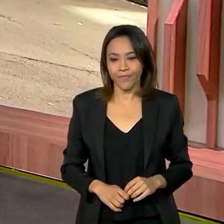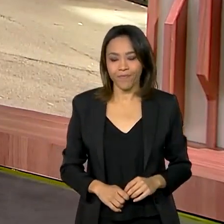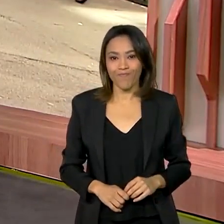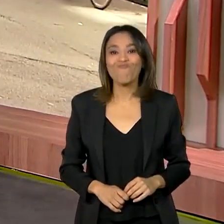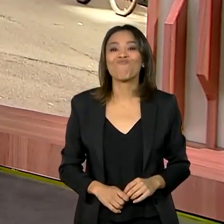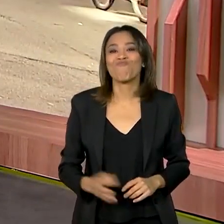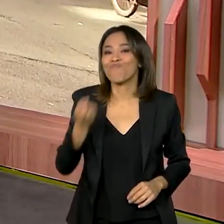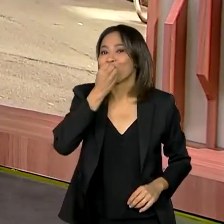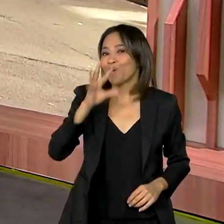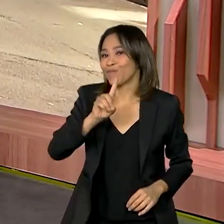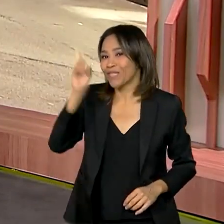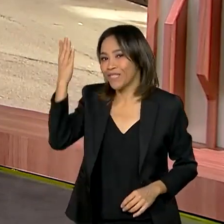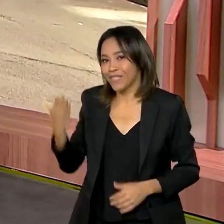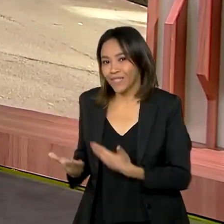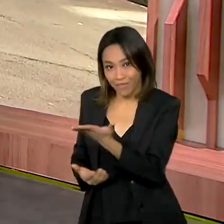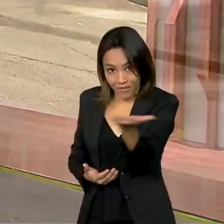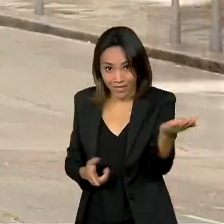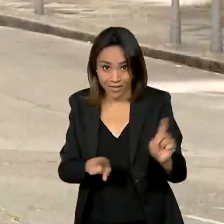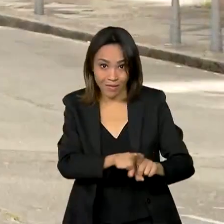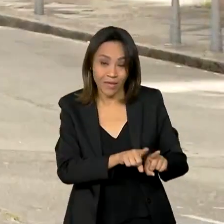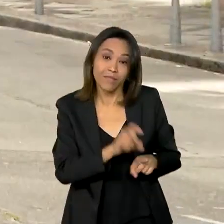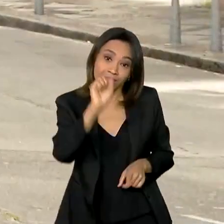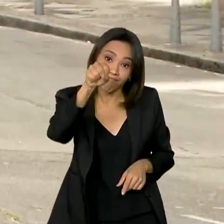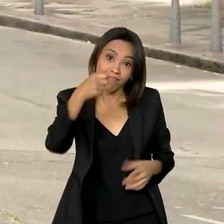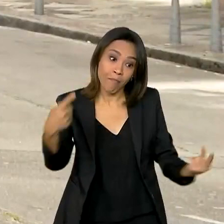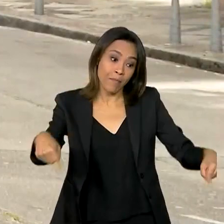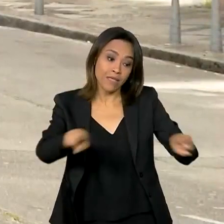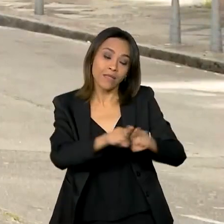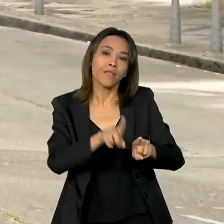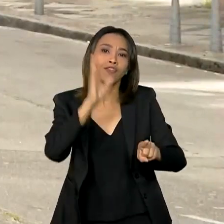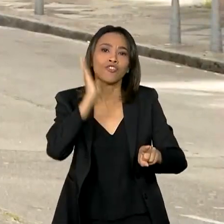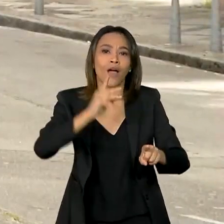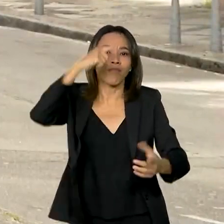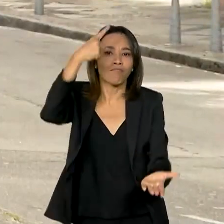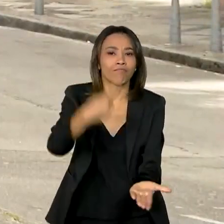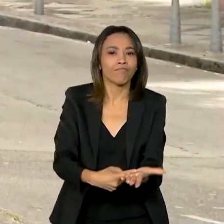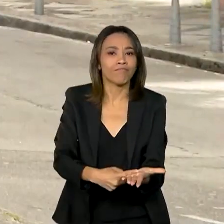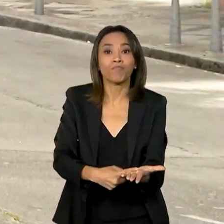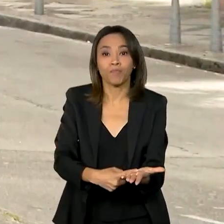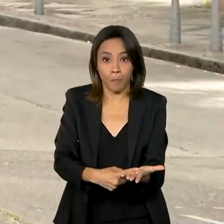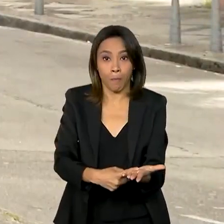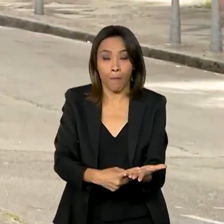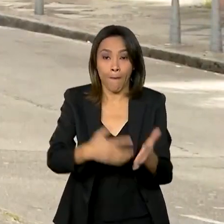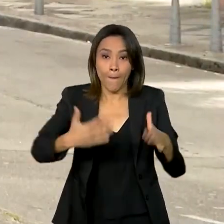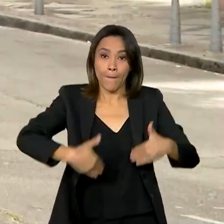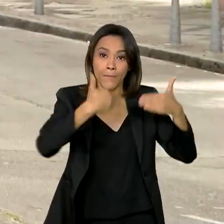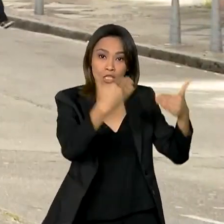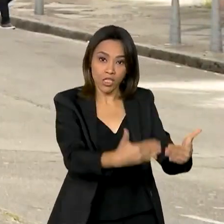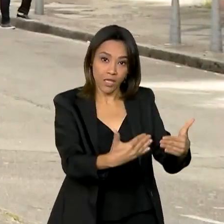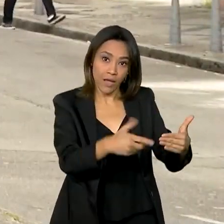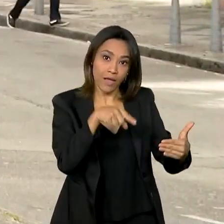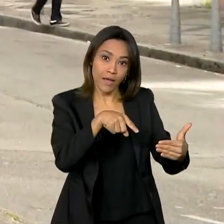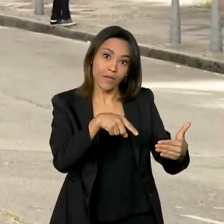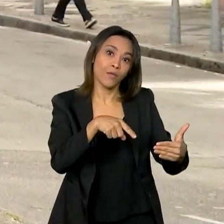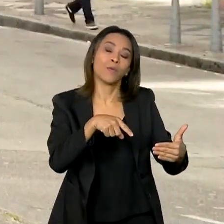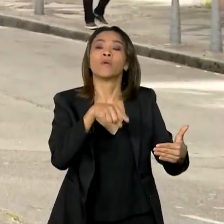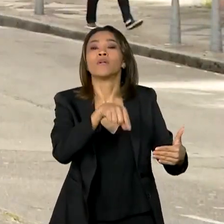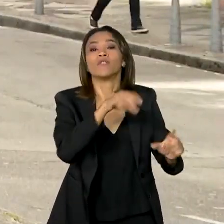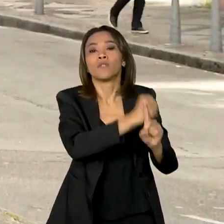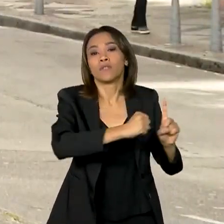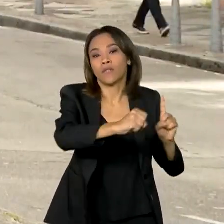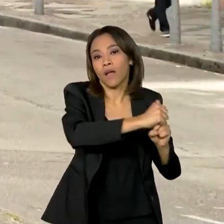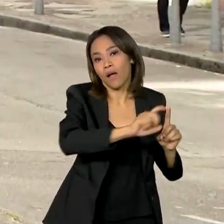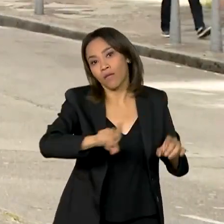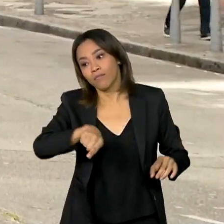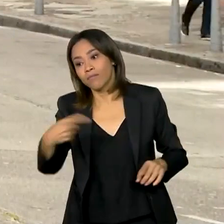Bom dia, Roberto. Bom dia a todos. Isso mesmo, essa parceria foi selada entre o Ministério do Desenvolvimento Social e a